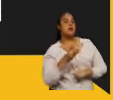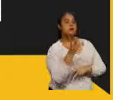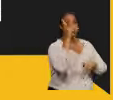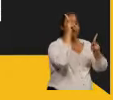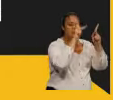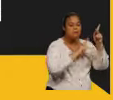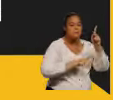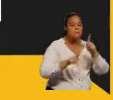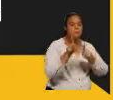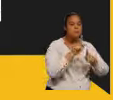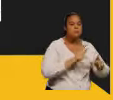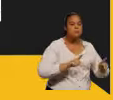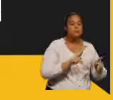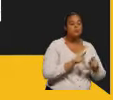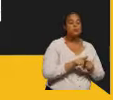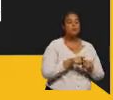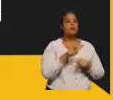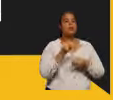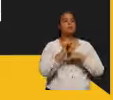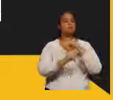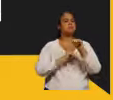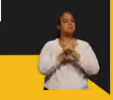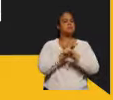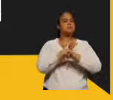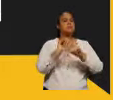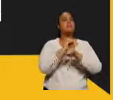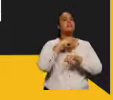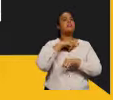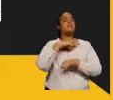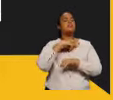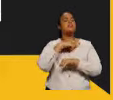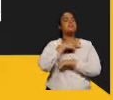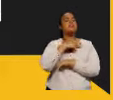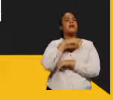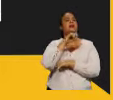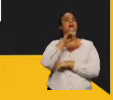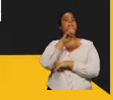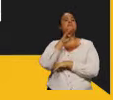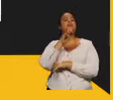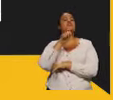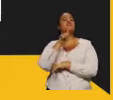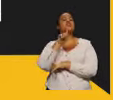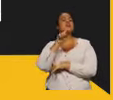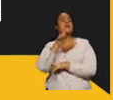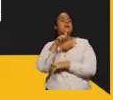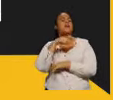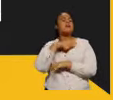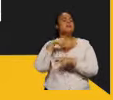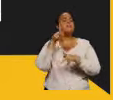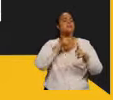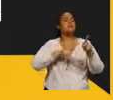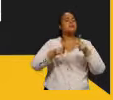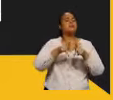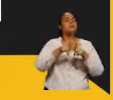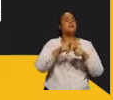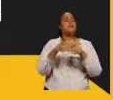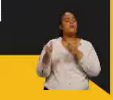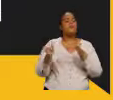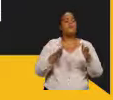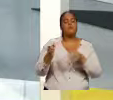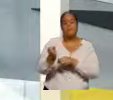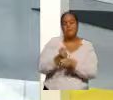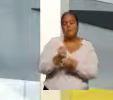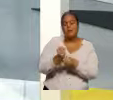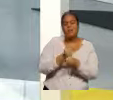habitantes lá no site do ibge dá para você ver o contador aí da população brasileira né estamos no um